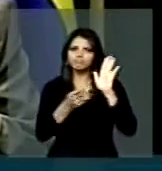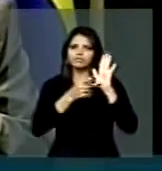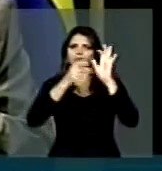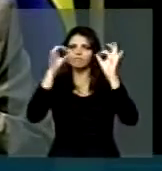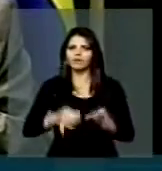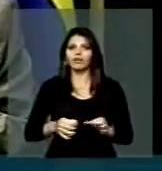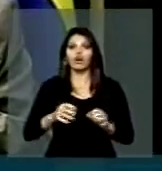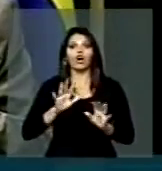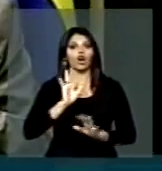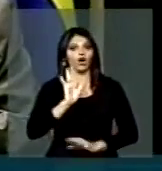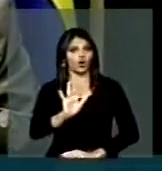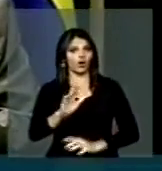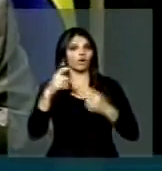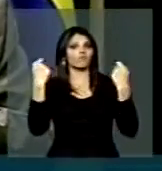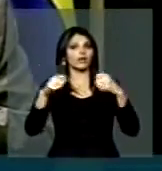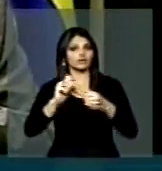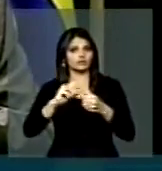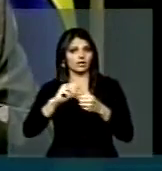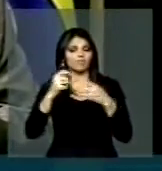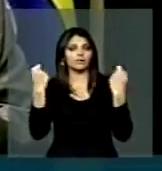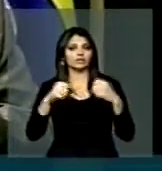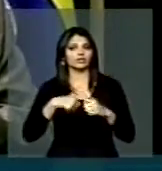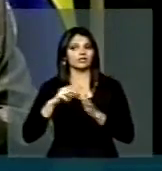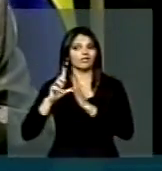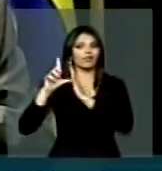que fazer. Nós custamos um pouco, estamos